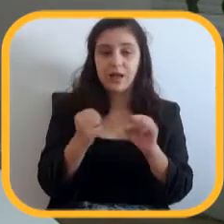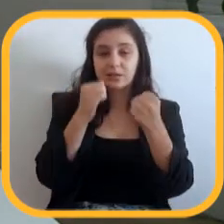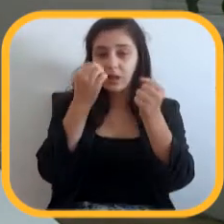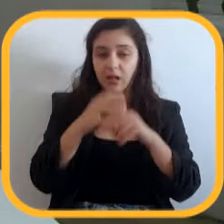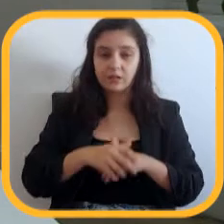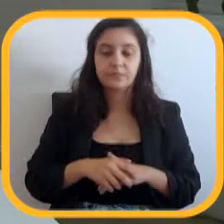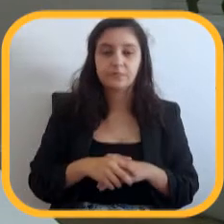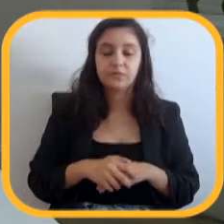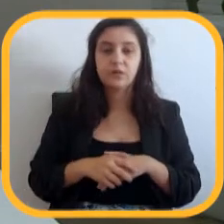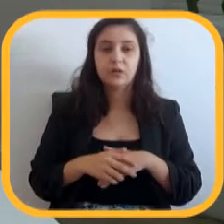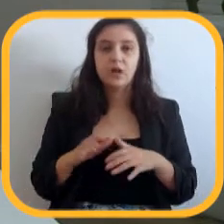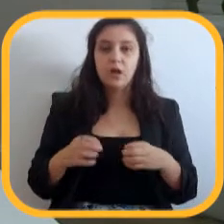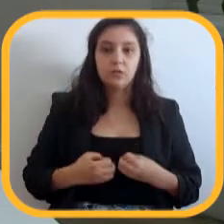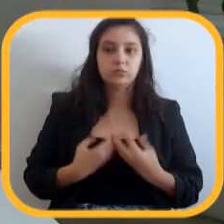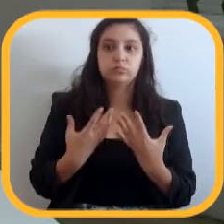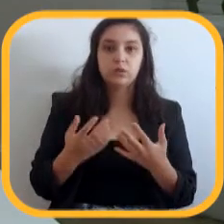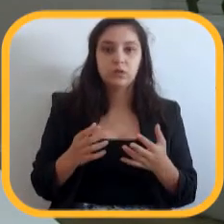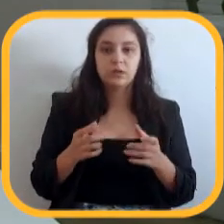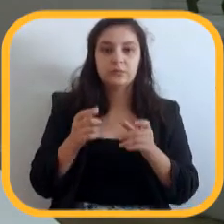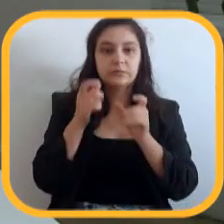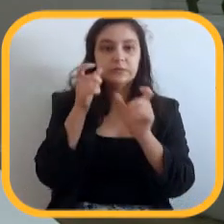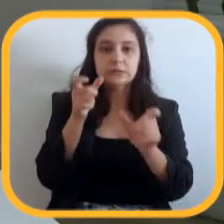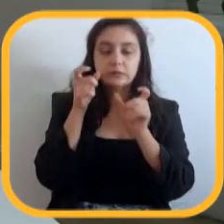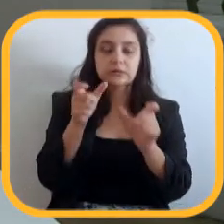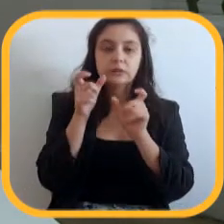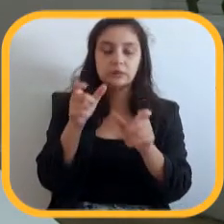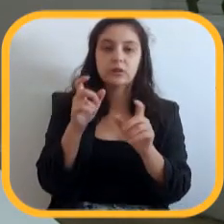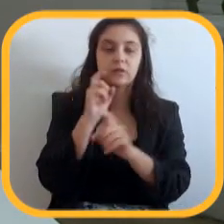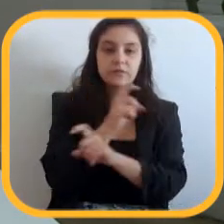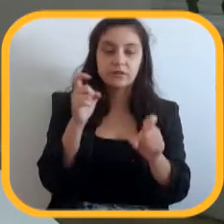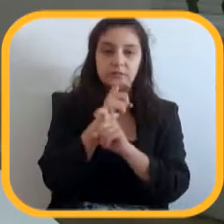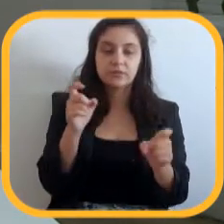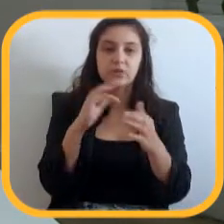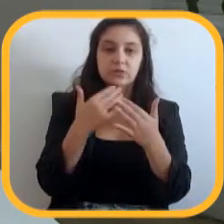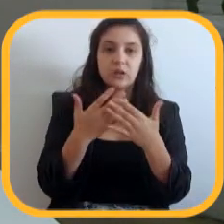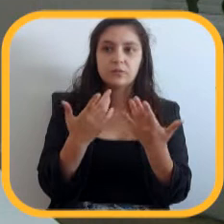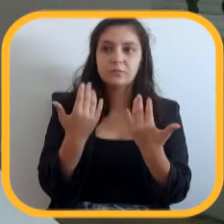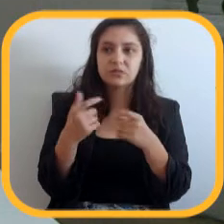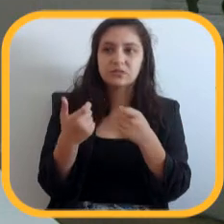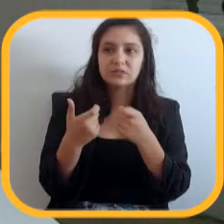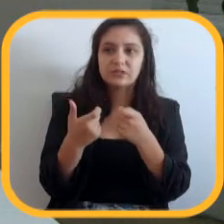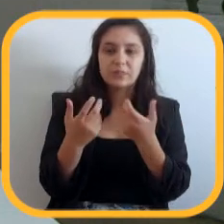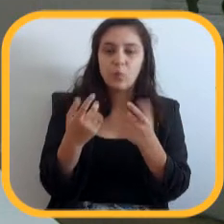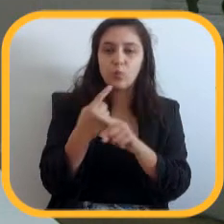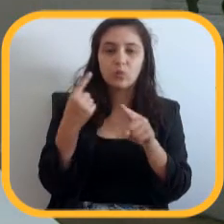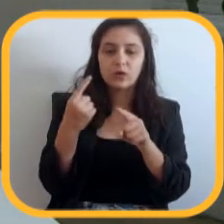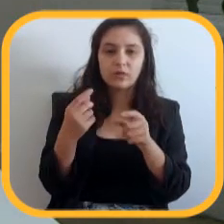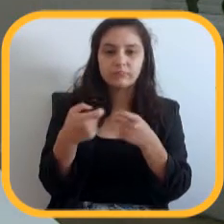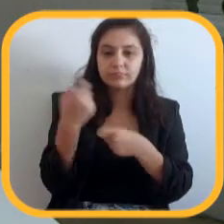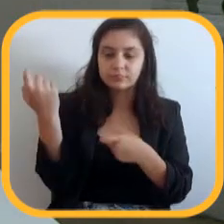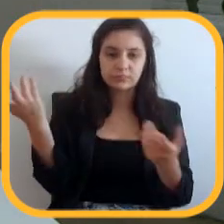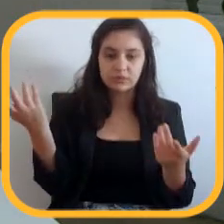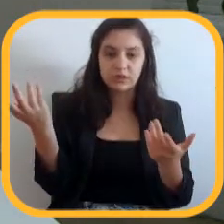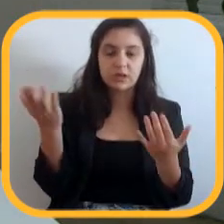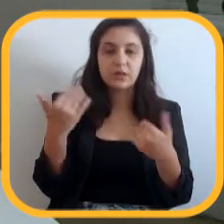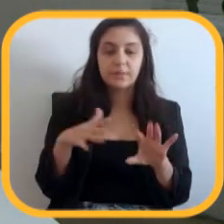exemplo disso. É uma emoção de alarme que surge muitas vezes sem que a própria pessoa tenha um motivo associado à angústia